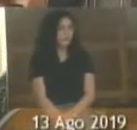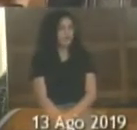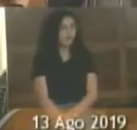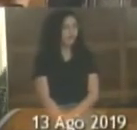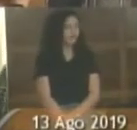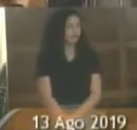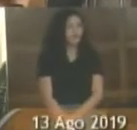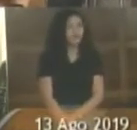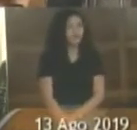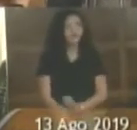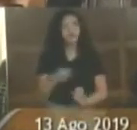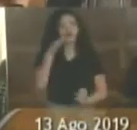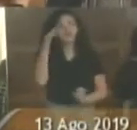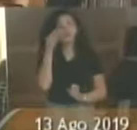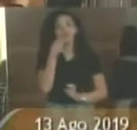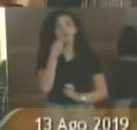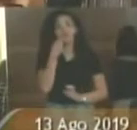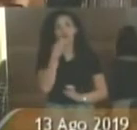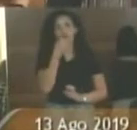Bom dia a todos.